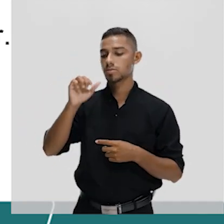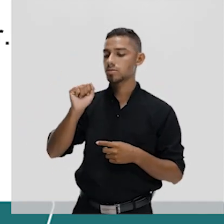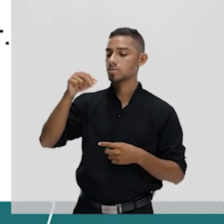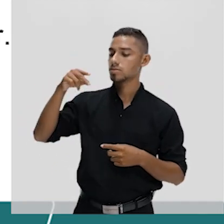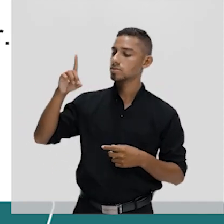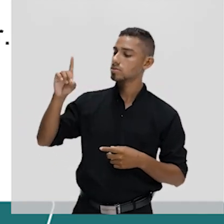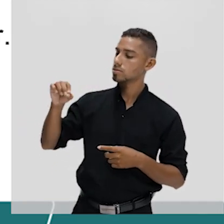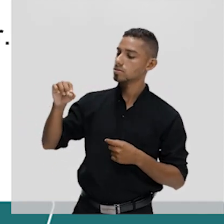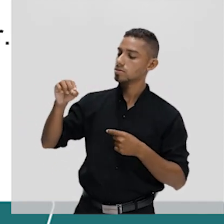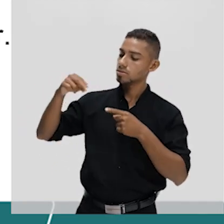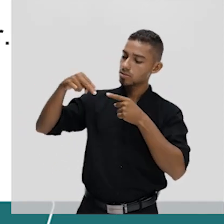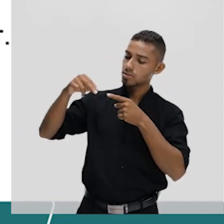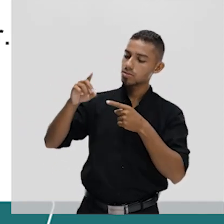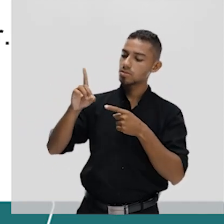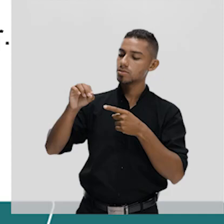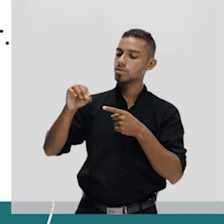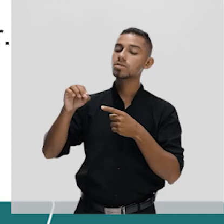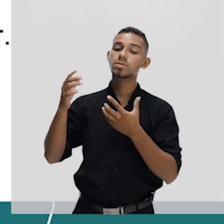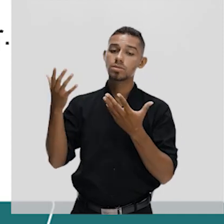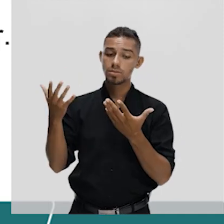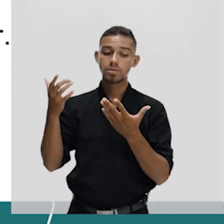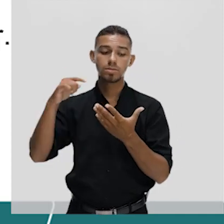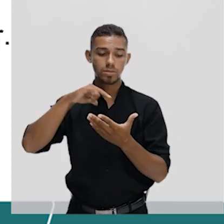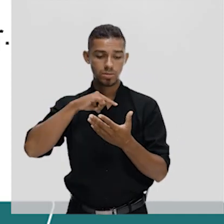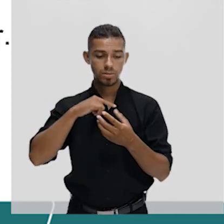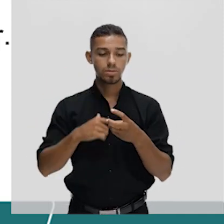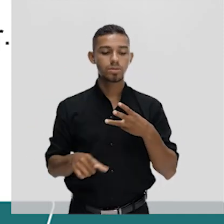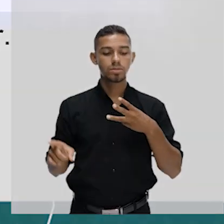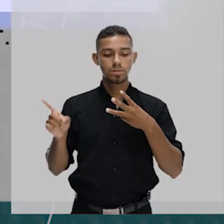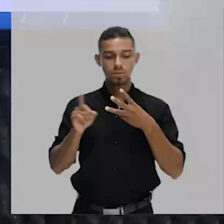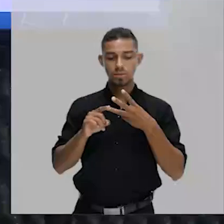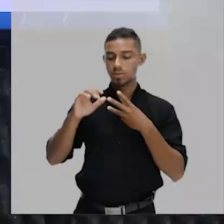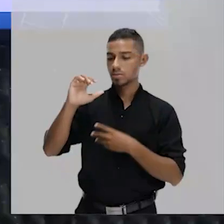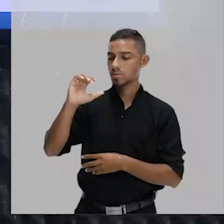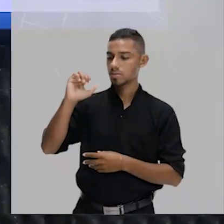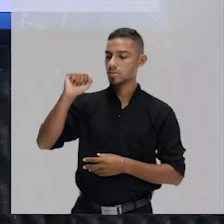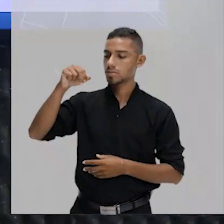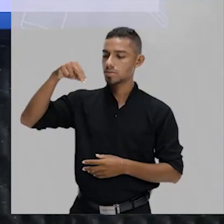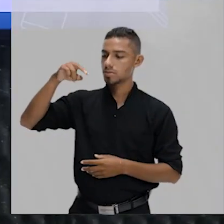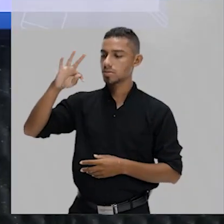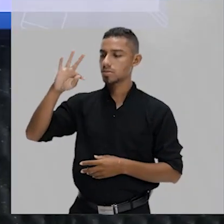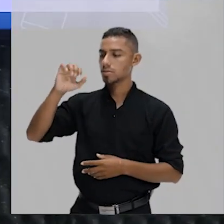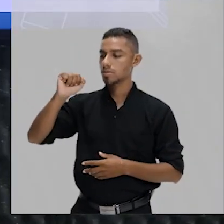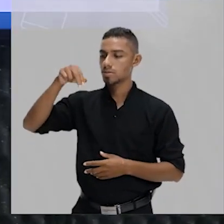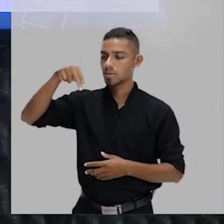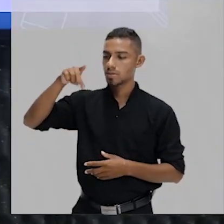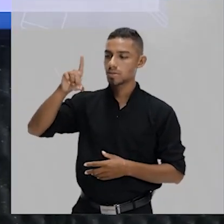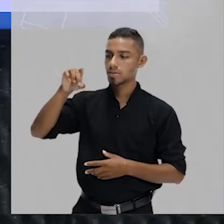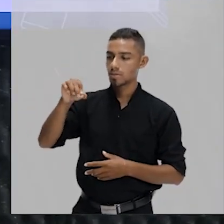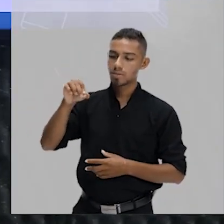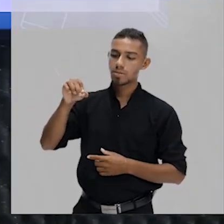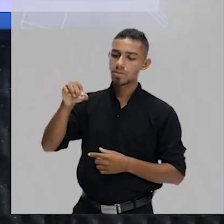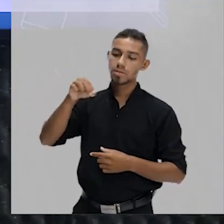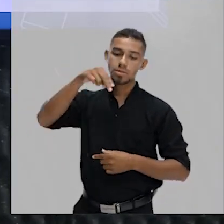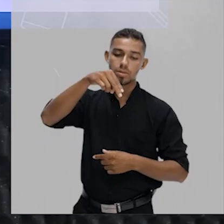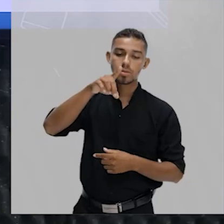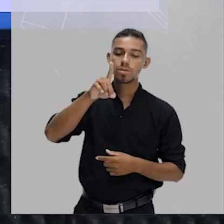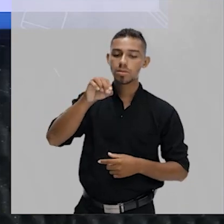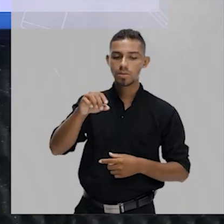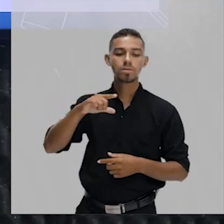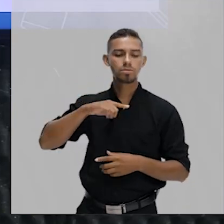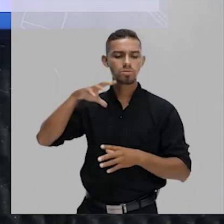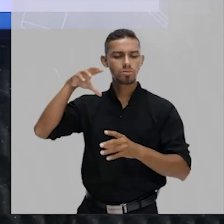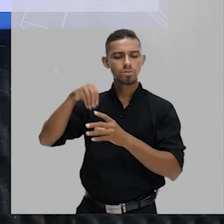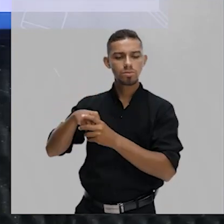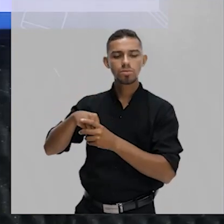Passarinhos cantando era o que eu precisava para relaxar. Então, quando vocês olharem essa terminação NDO, vão